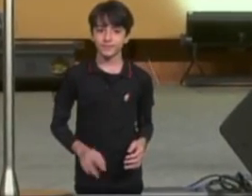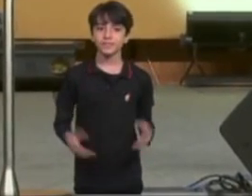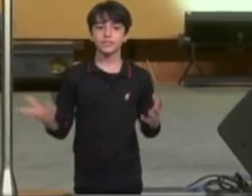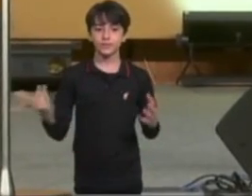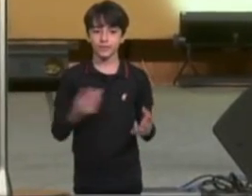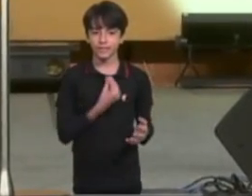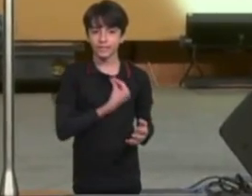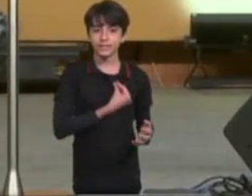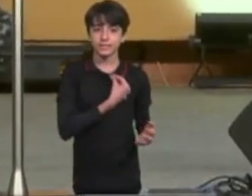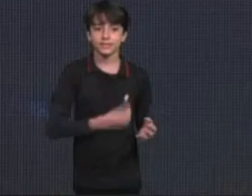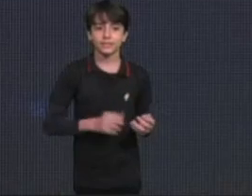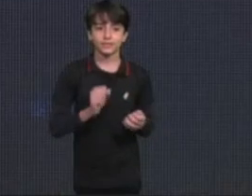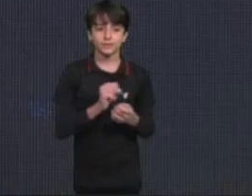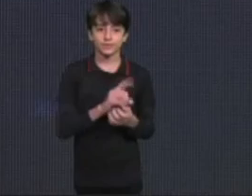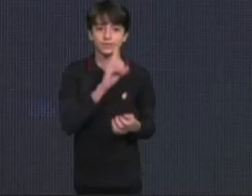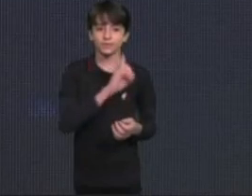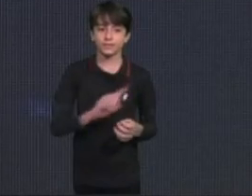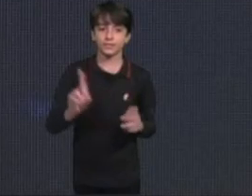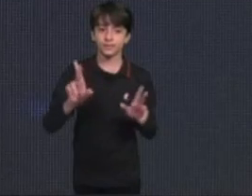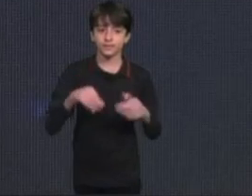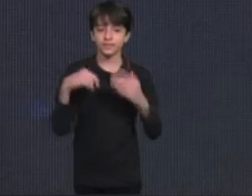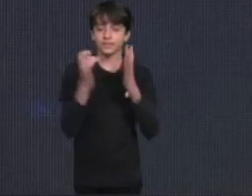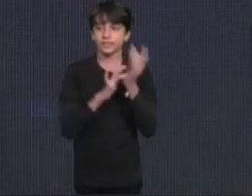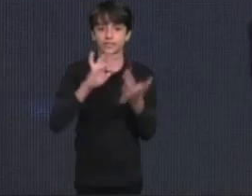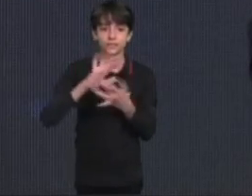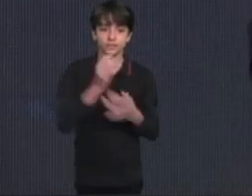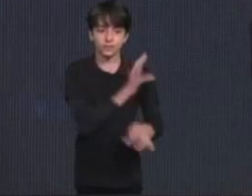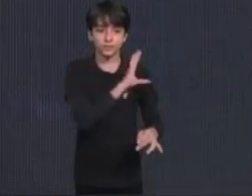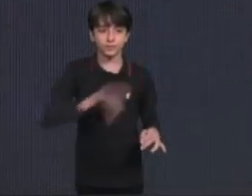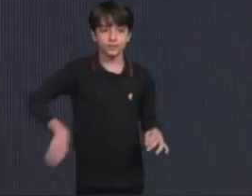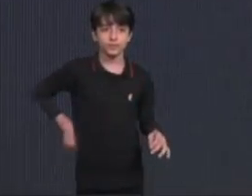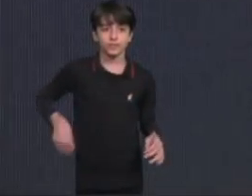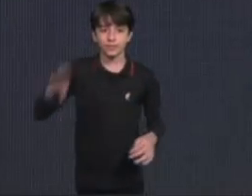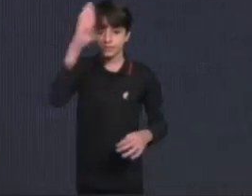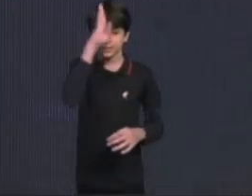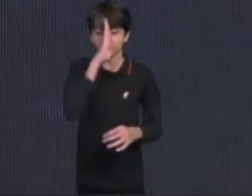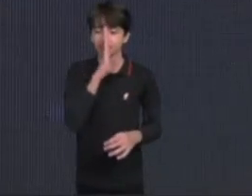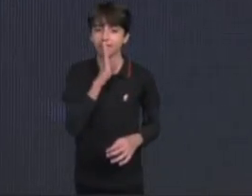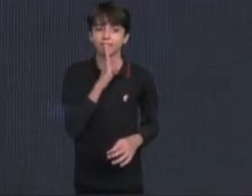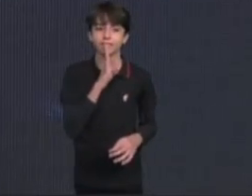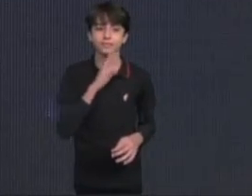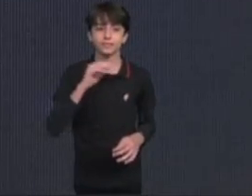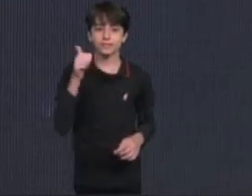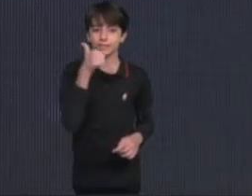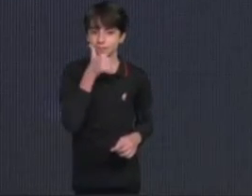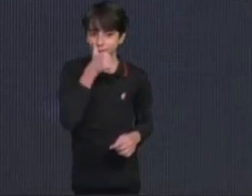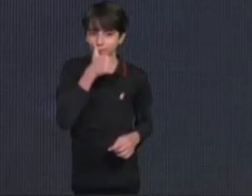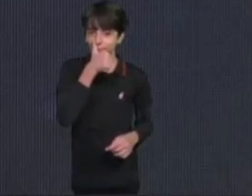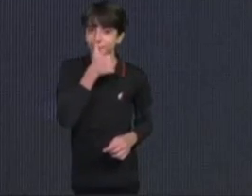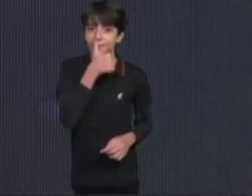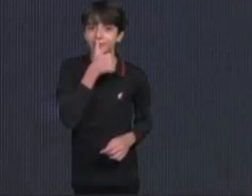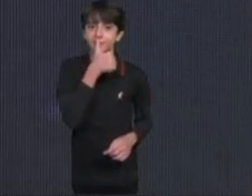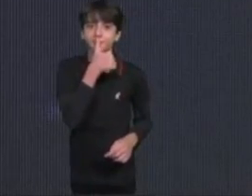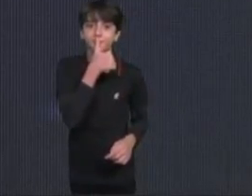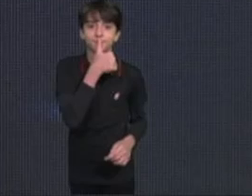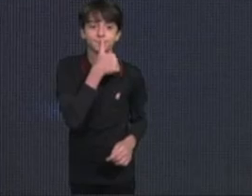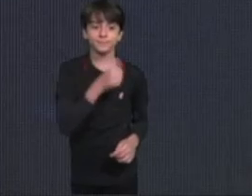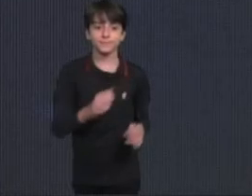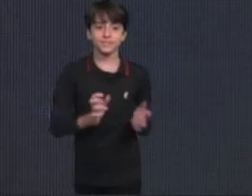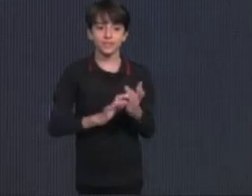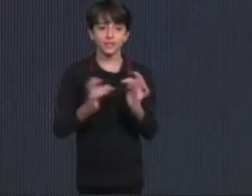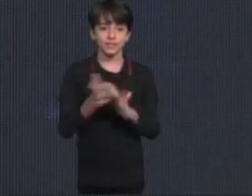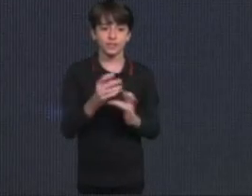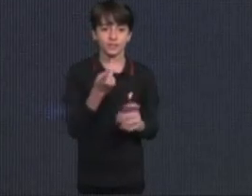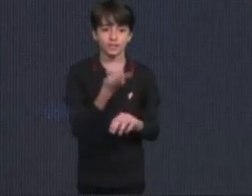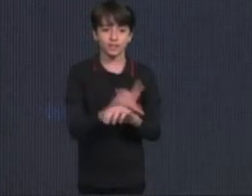com Deus através de Cristo E aí é de graça porque quem pagou o preço foi ele e você não precisa de